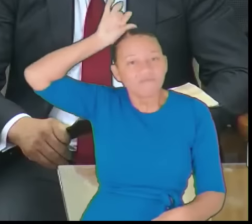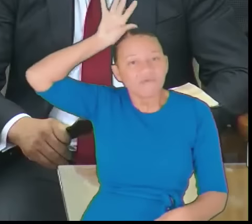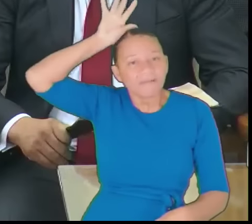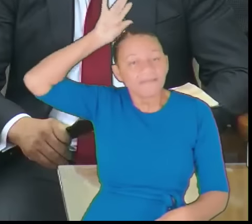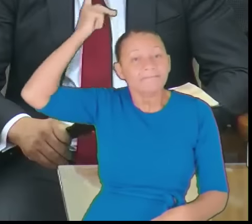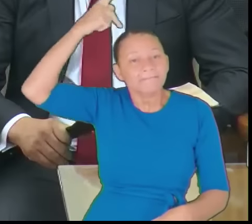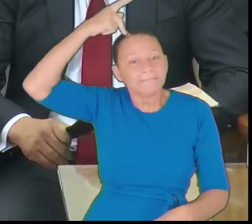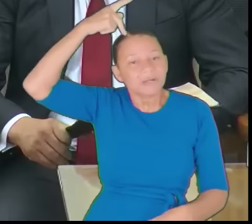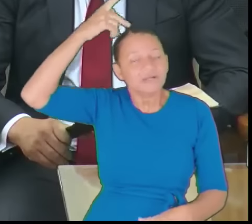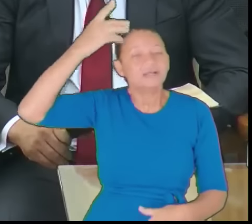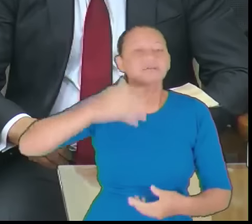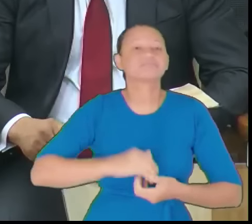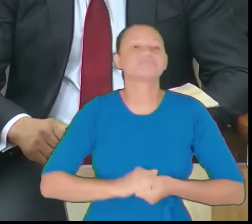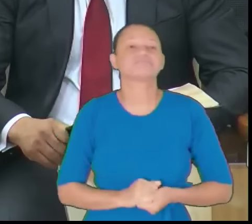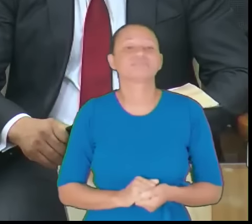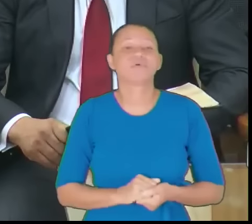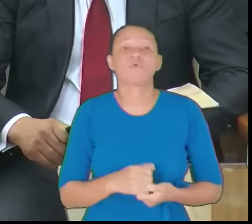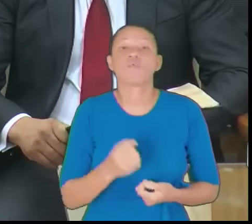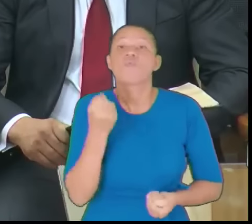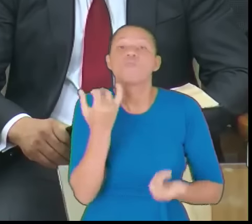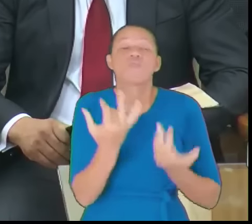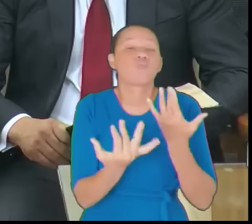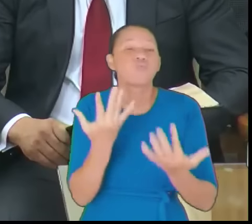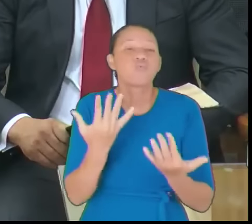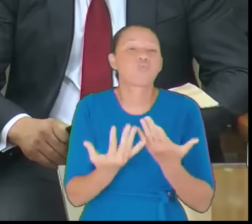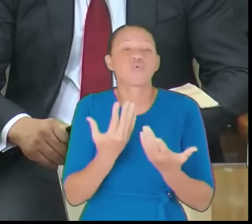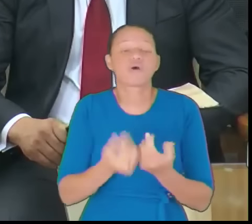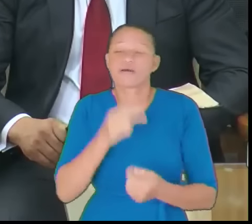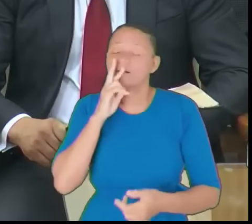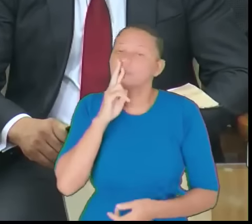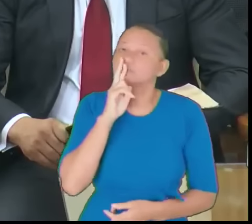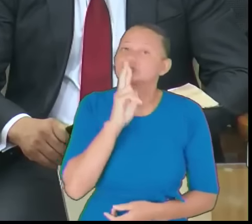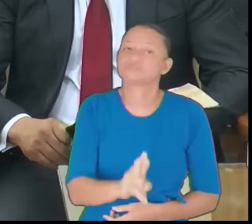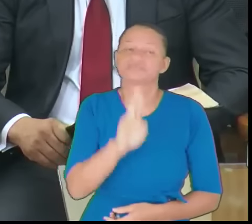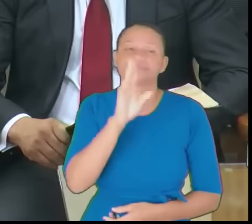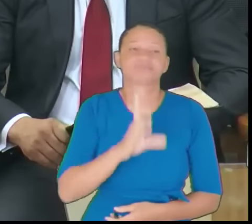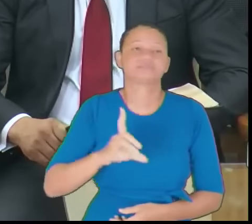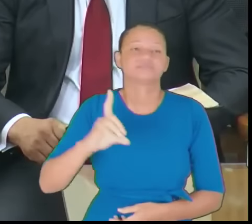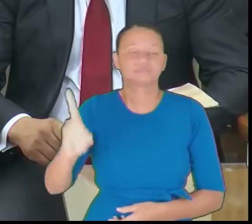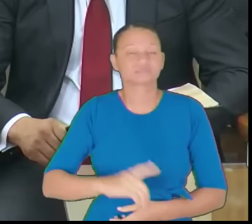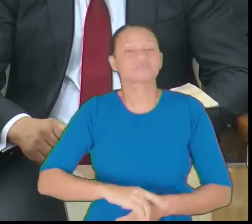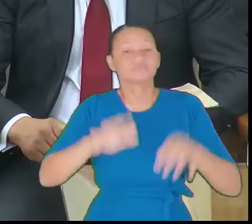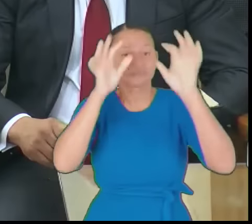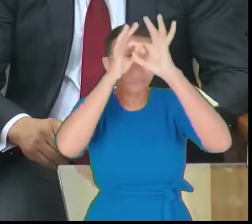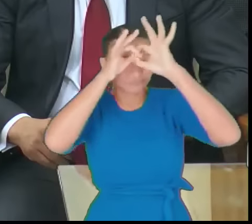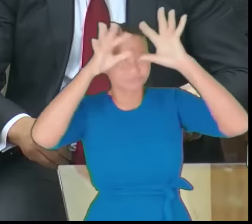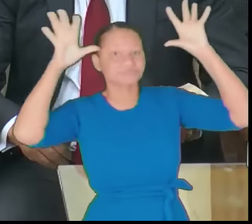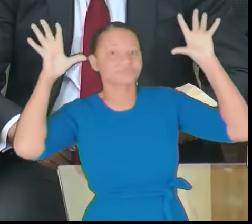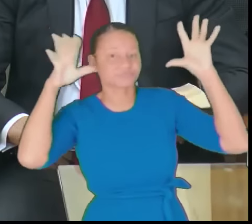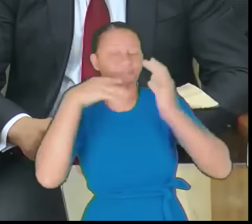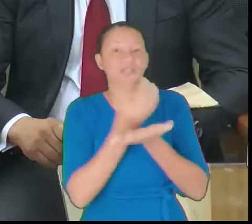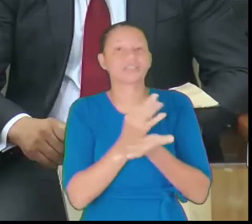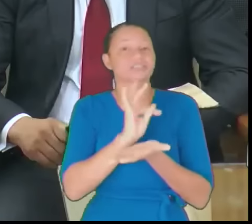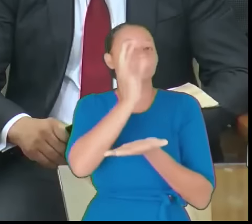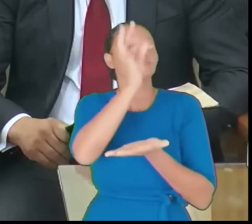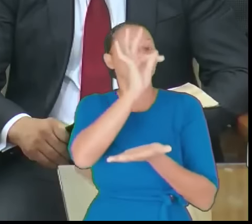pentecostal. O avivamento pentecostal foi uma resposta de Deus ao liberalismo teológico.